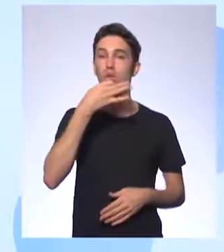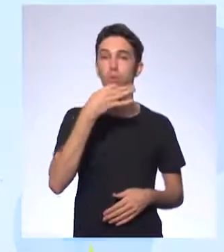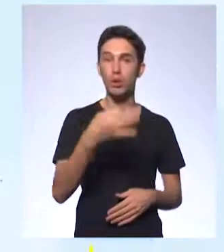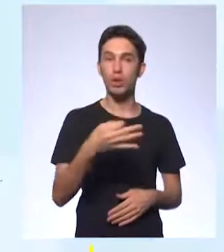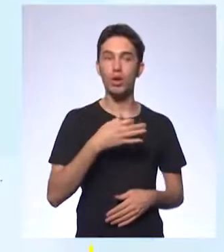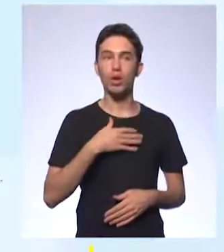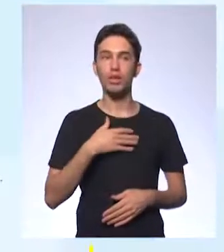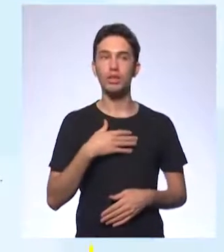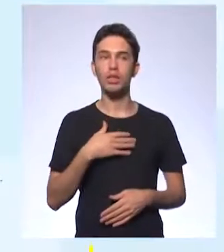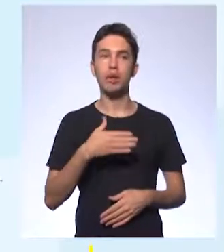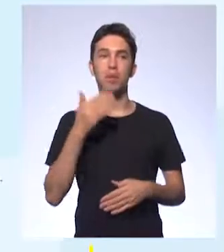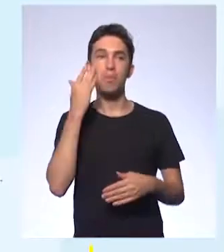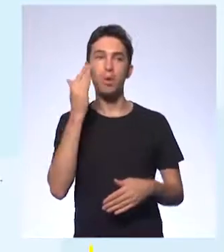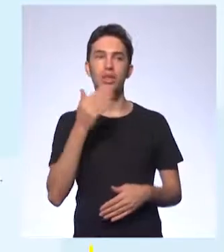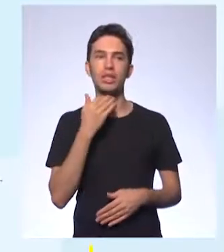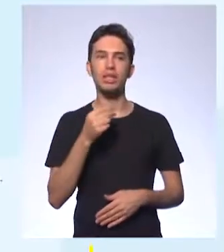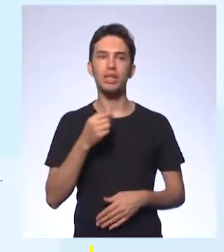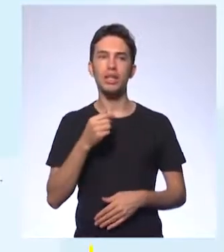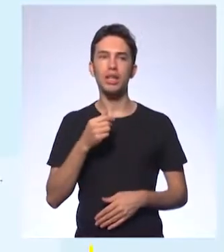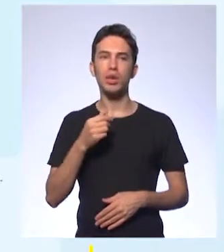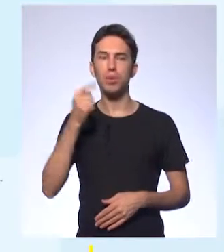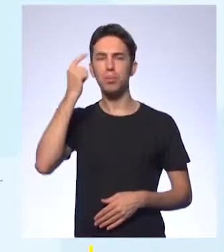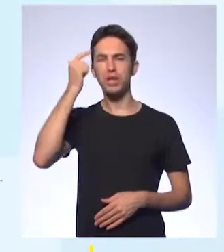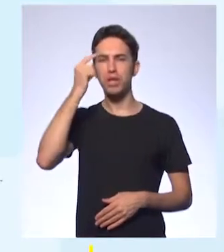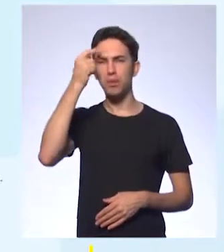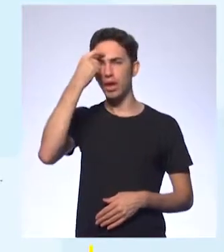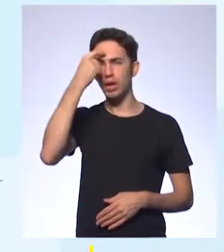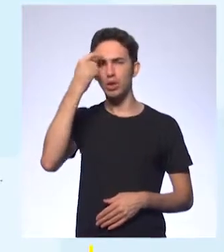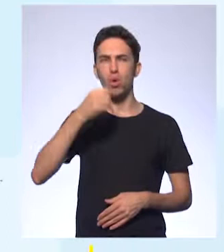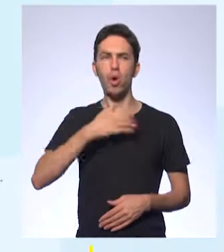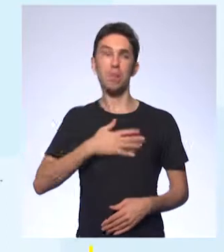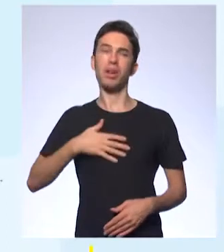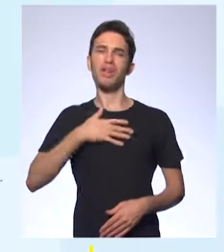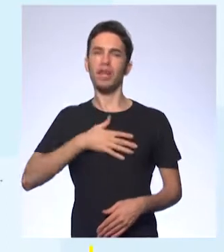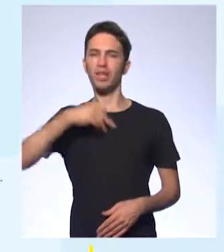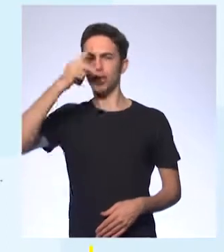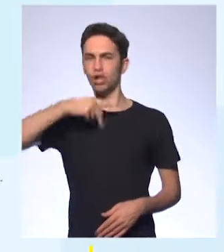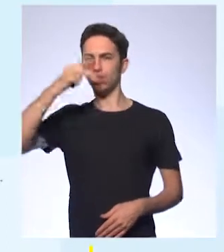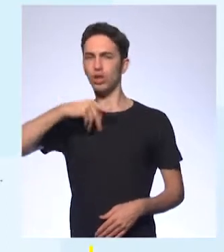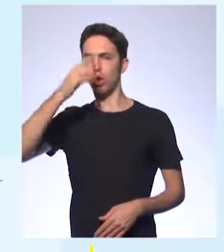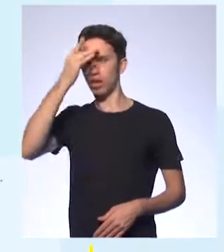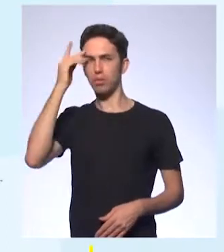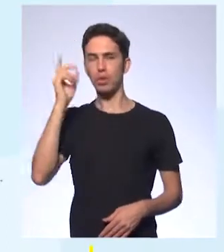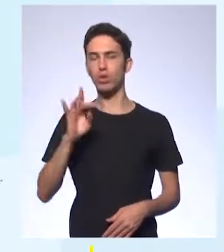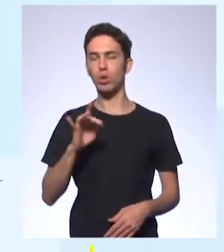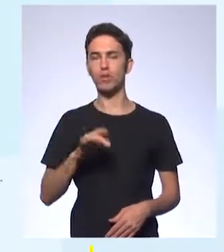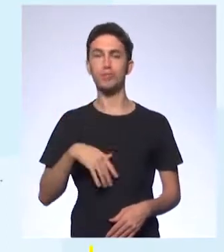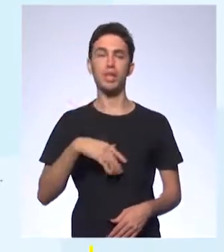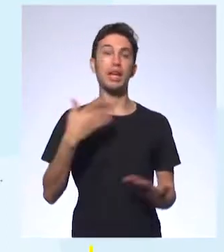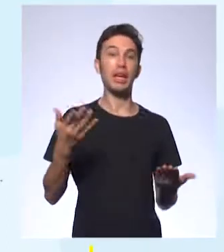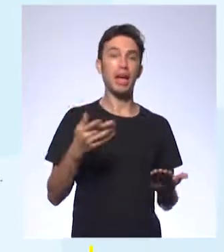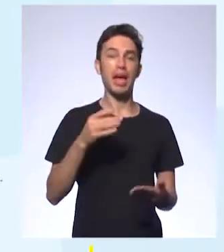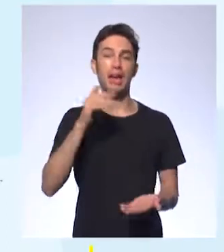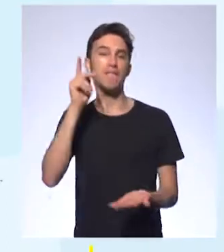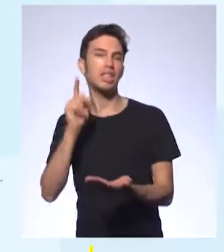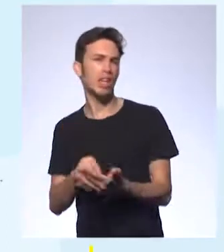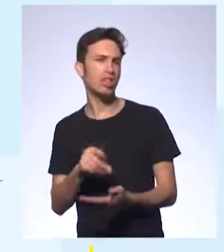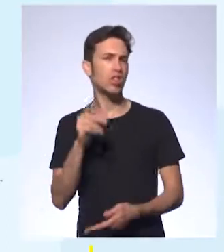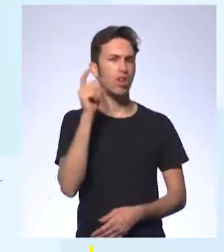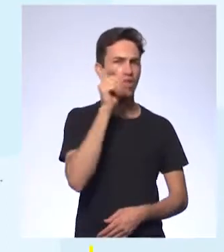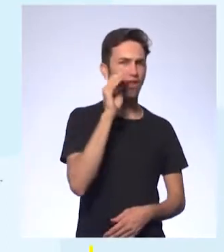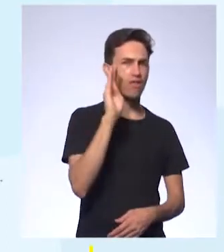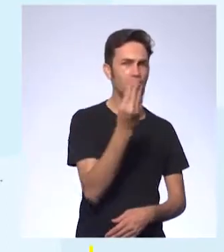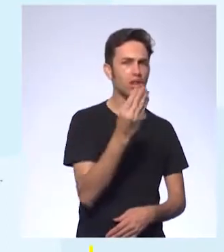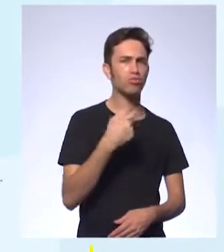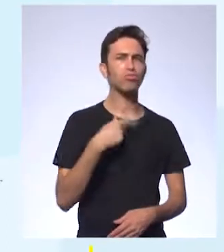de alguém ou a preferência pessoal dos indivíduos. Essa frase que tem aqui, essa afirmação é verdadeira ou ela é